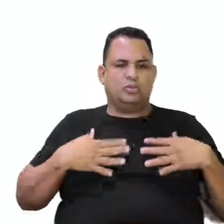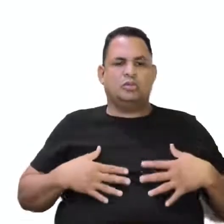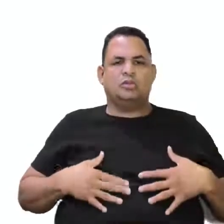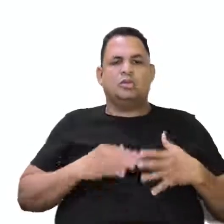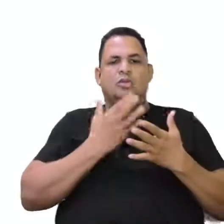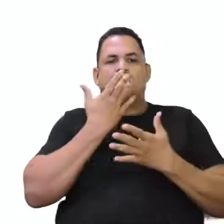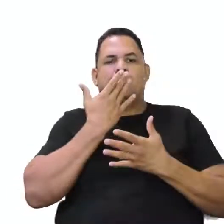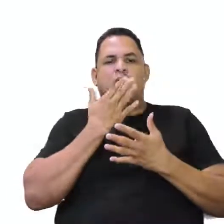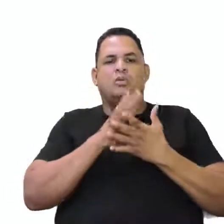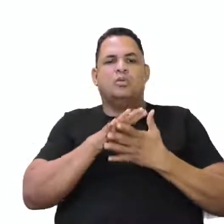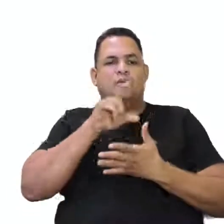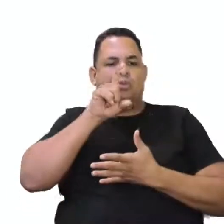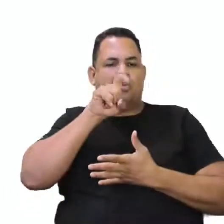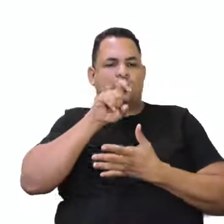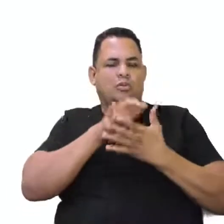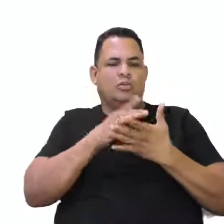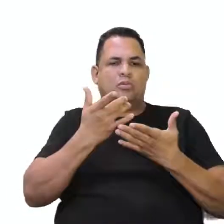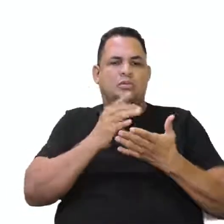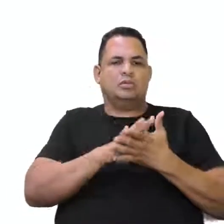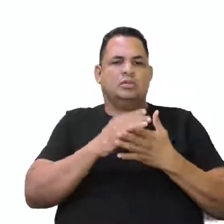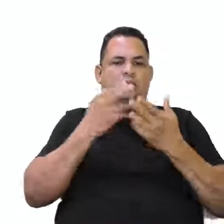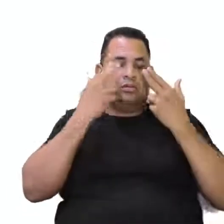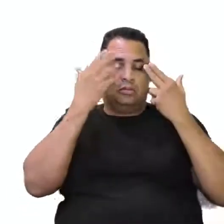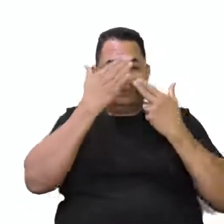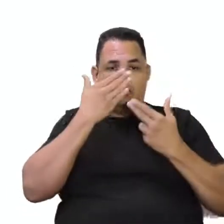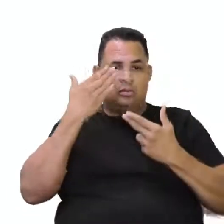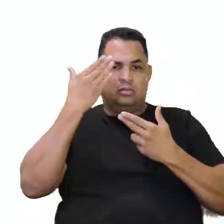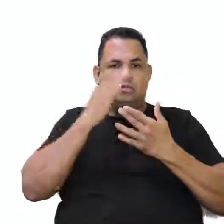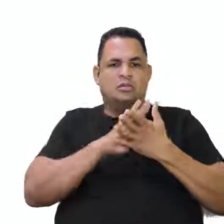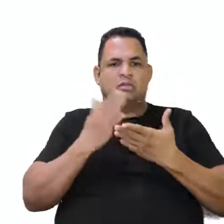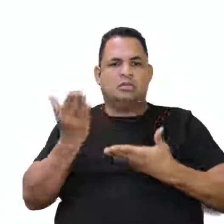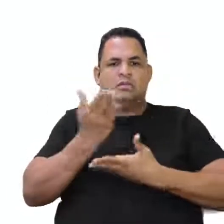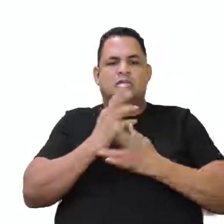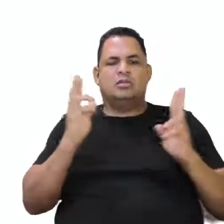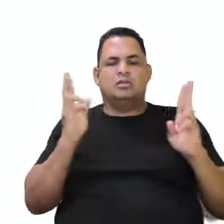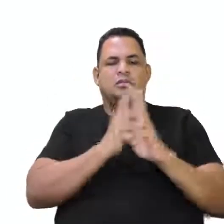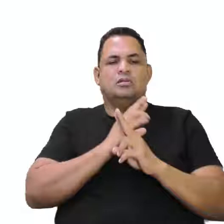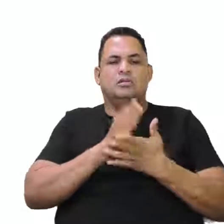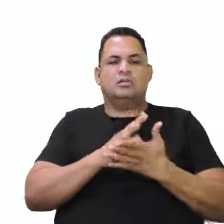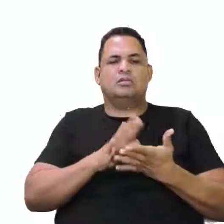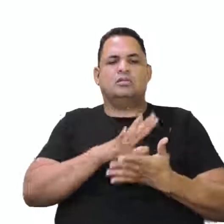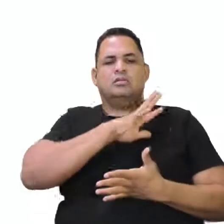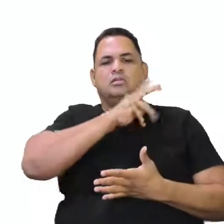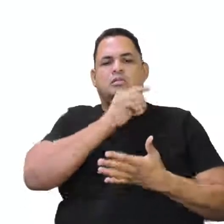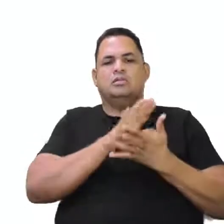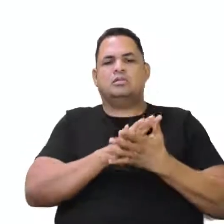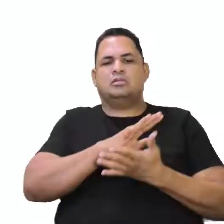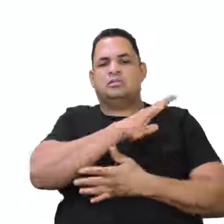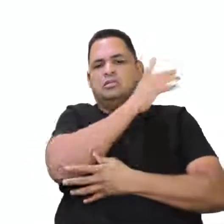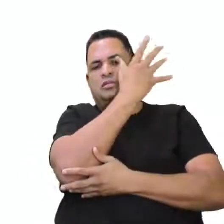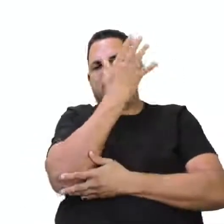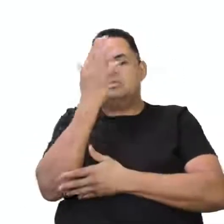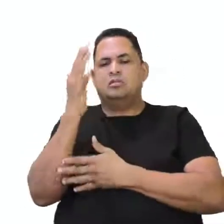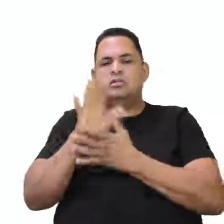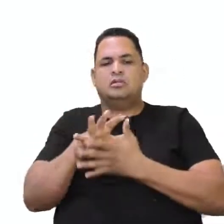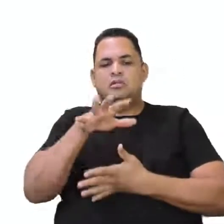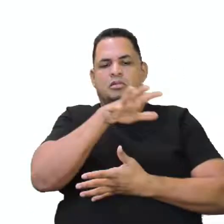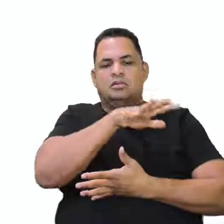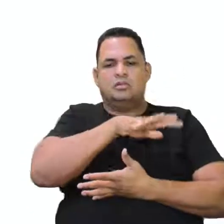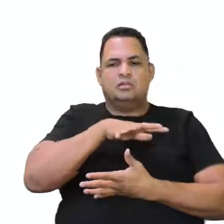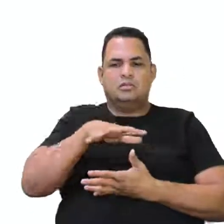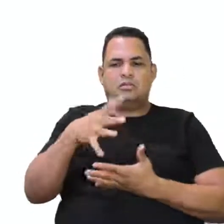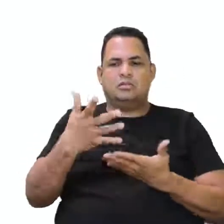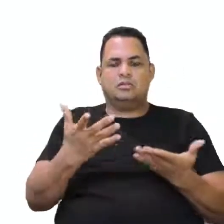a coloração do seu bico, o brilho naqueles olhos, é a própria relação que esses animais têm com a natureza, o local